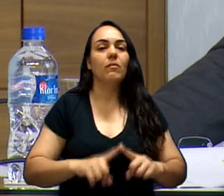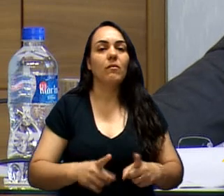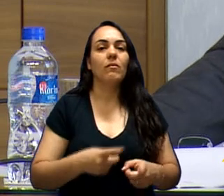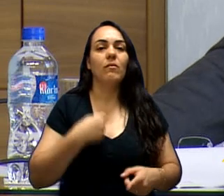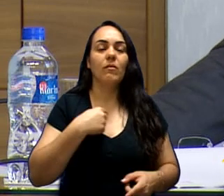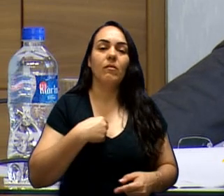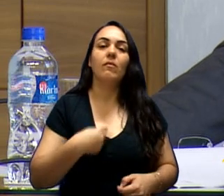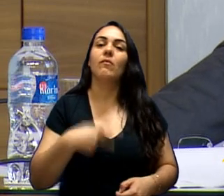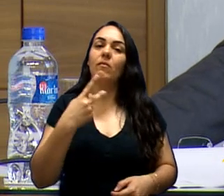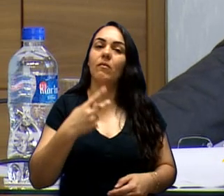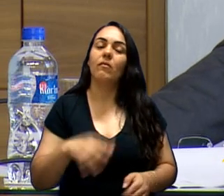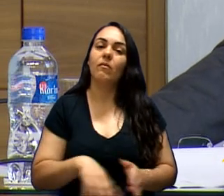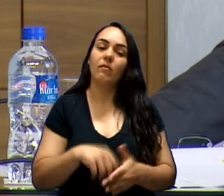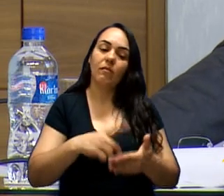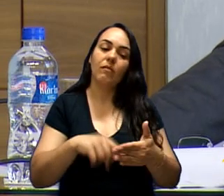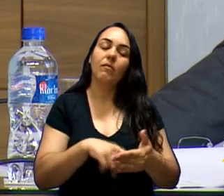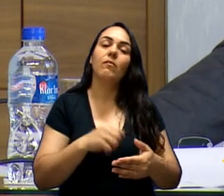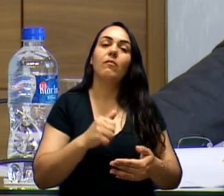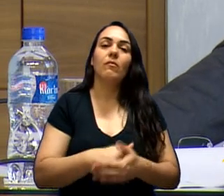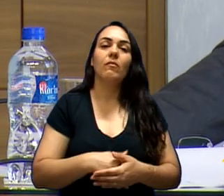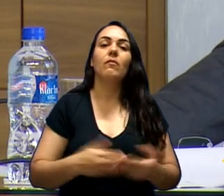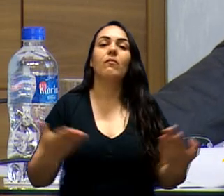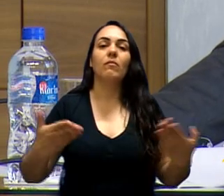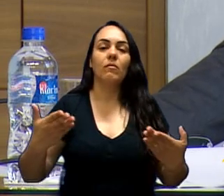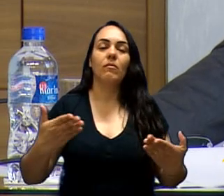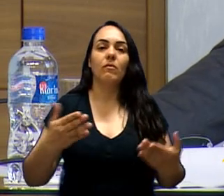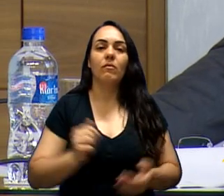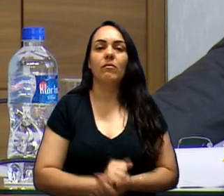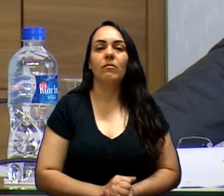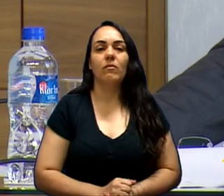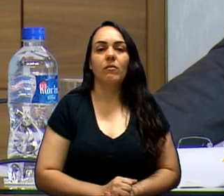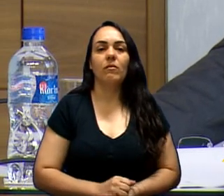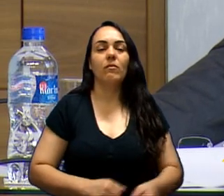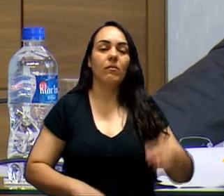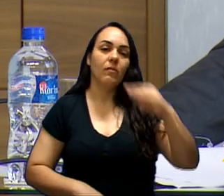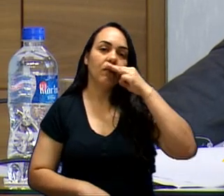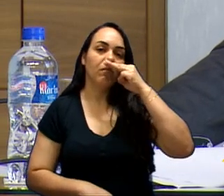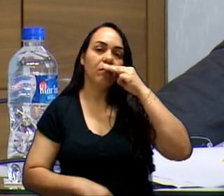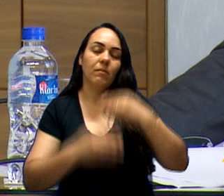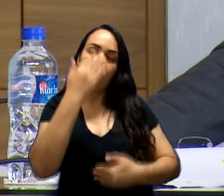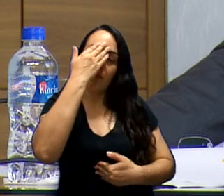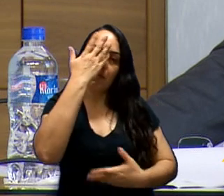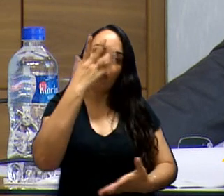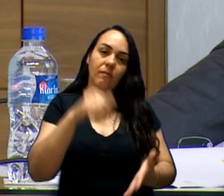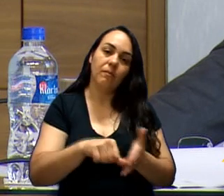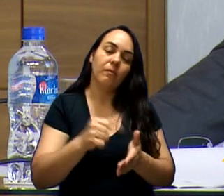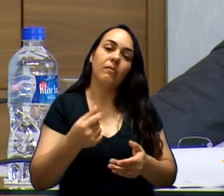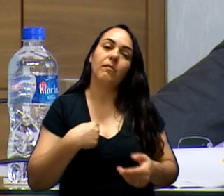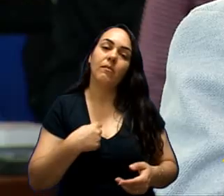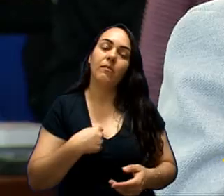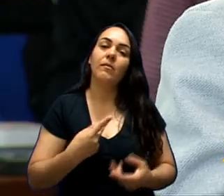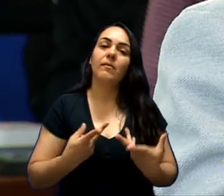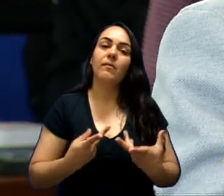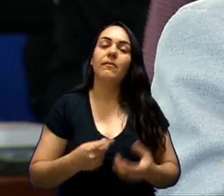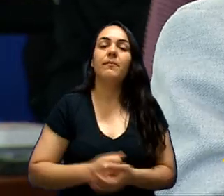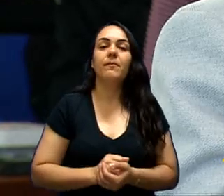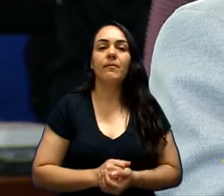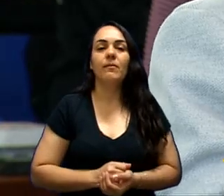retratar o meu voto. Senhor presidente, primeiro agradecer, e segundo dizer que